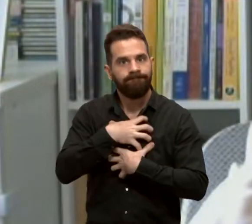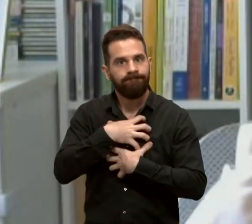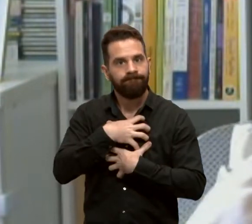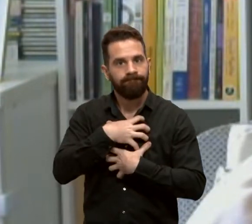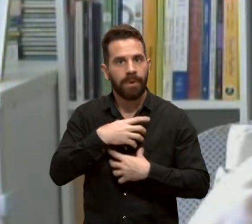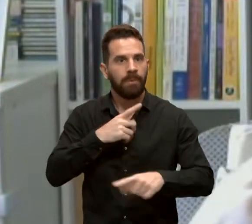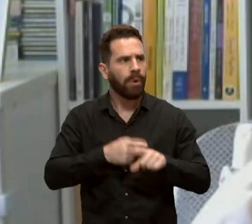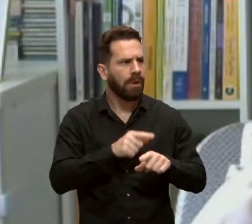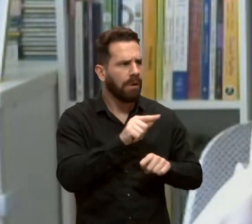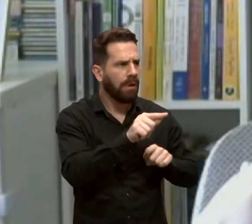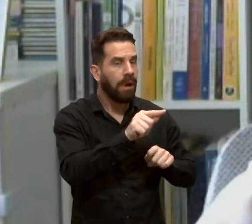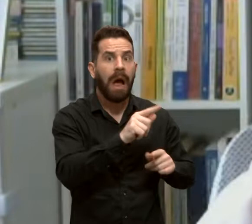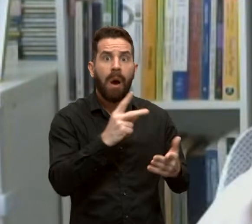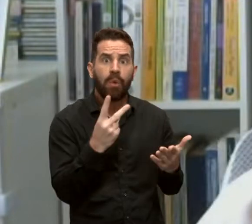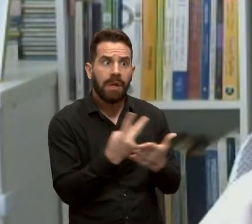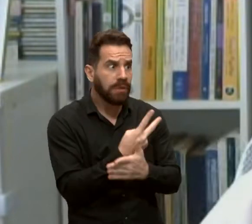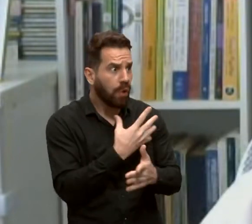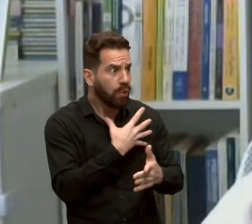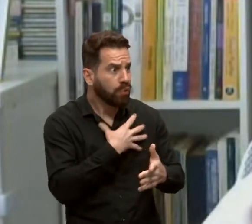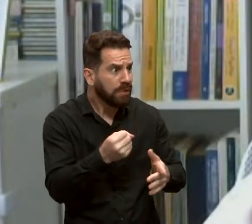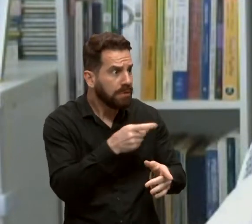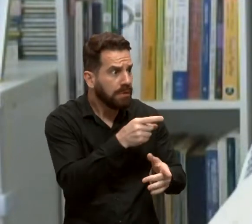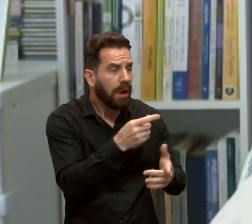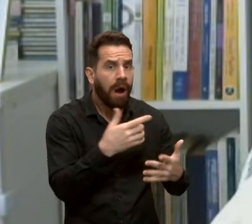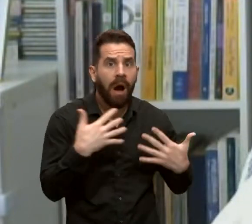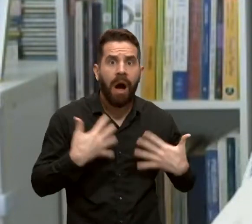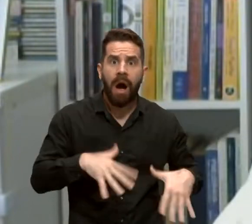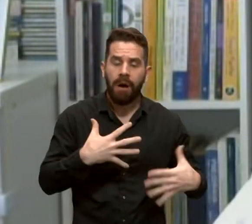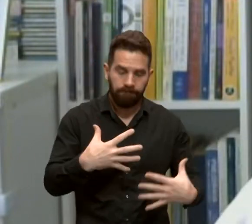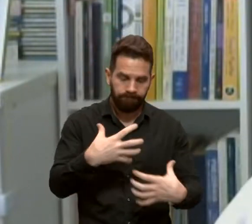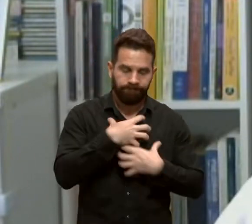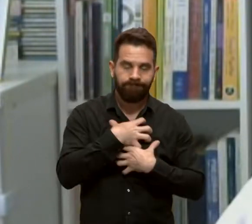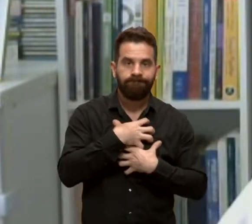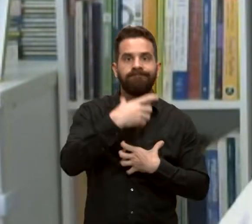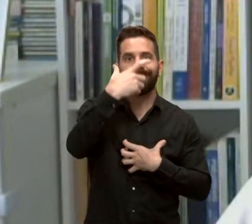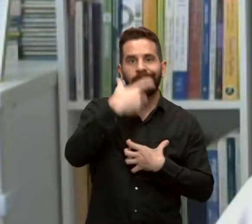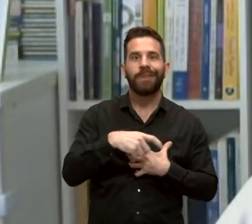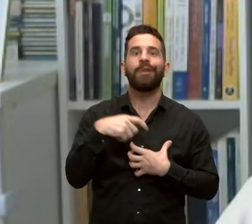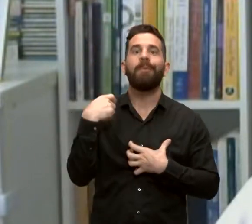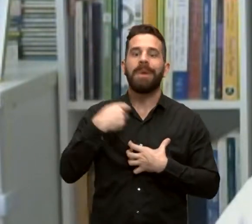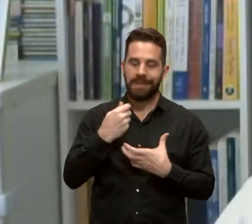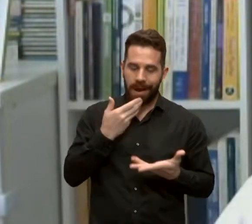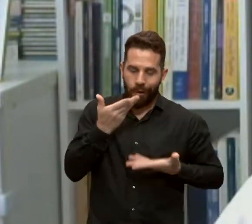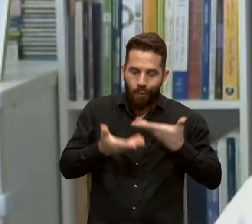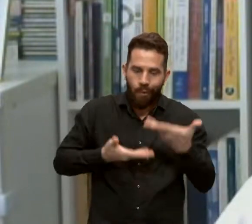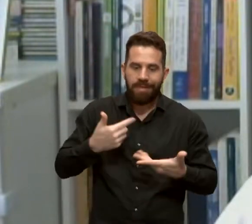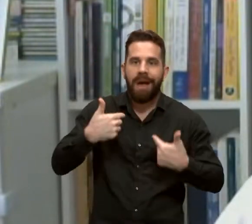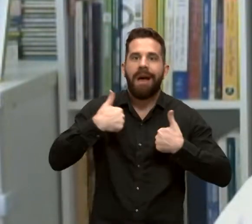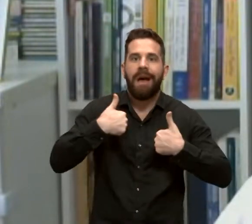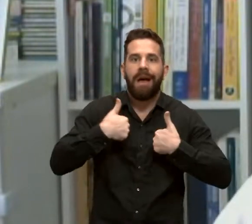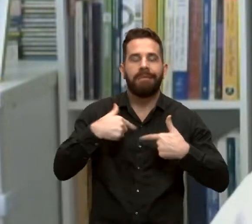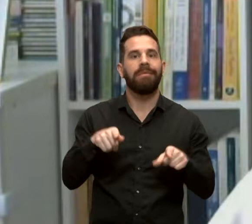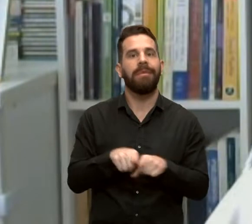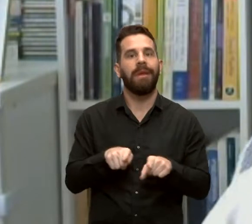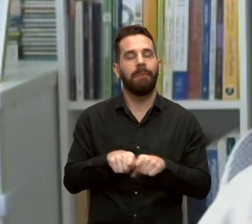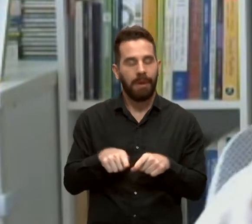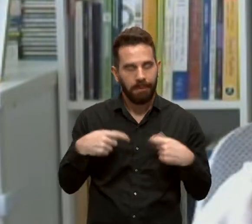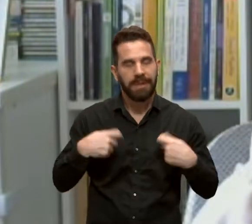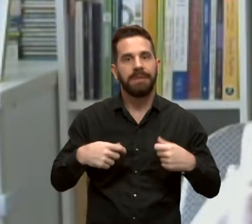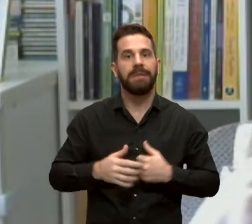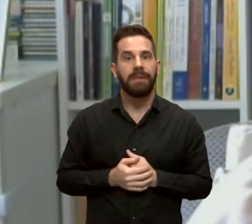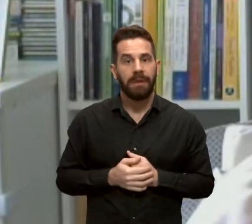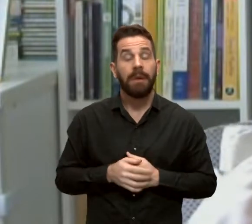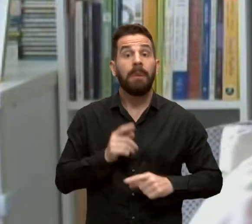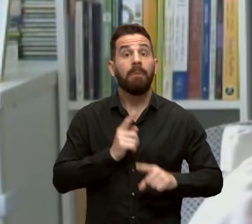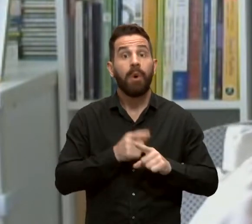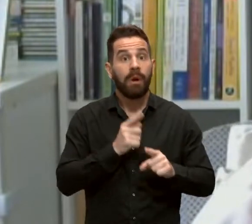importante direcionar ações de cuidado para essas pessoas, porque essas pessoas costumam, né, ser invadidas